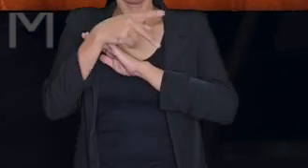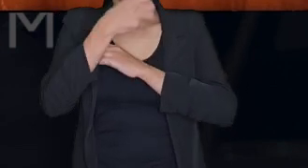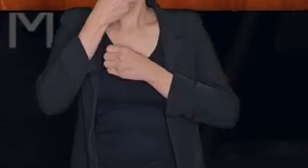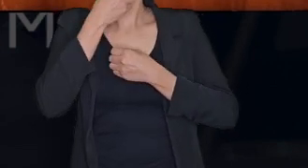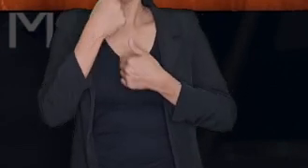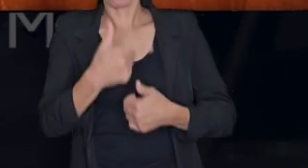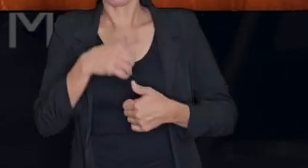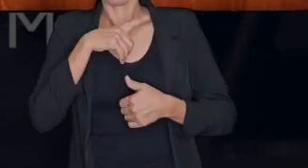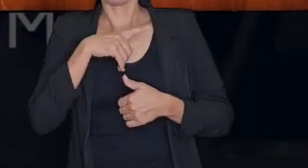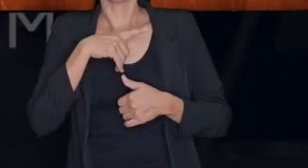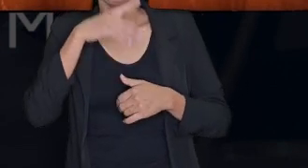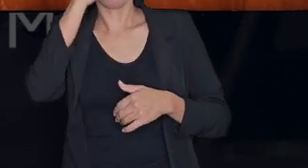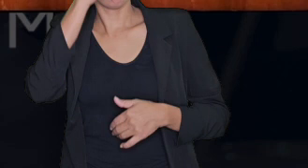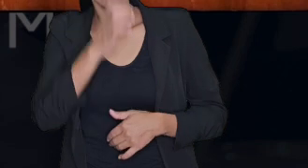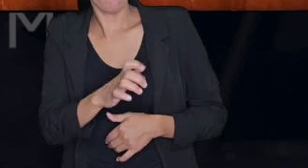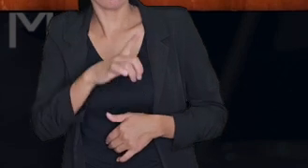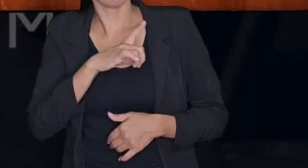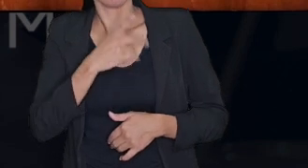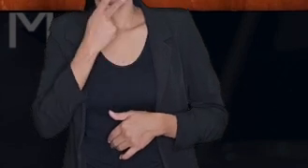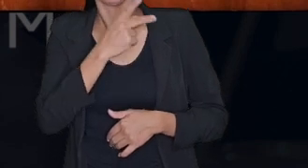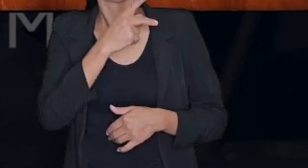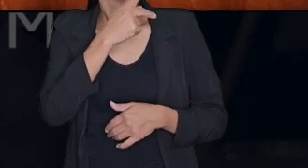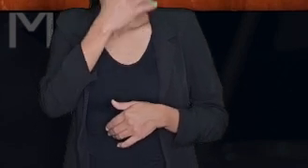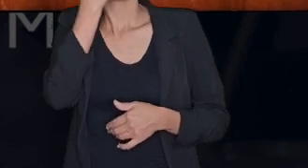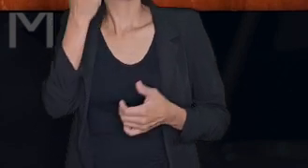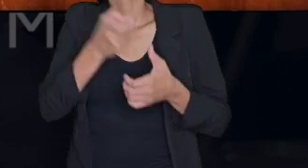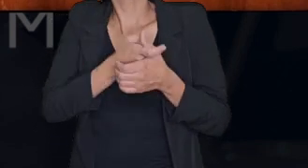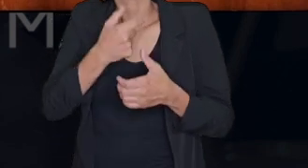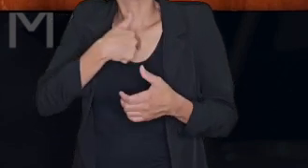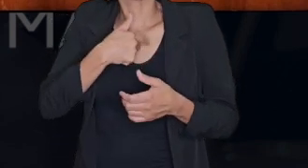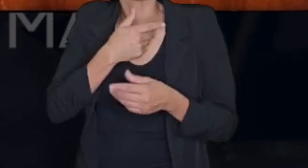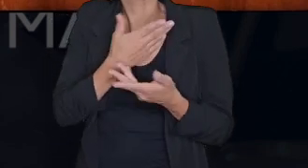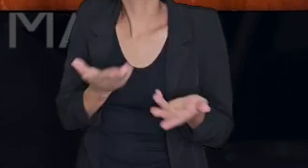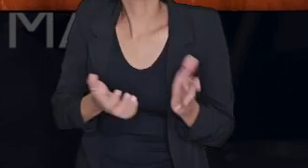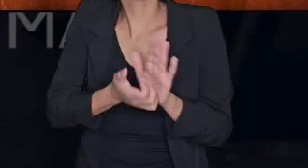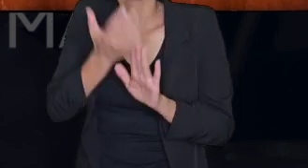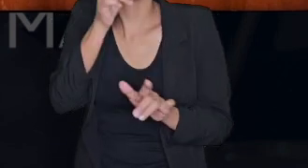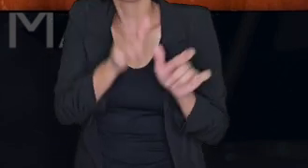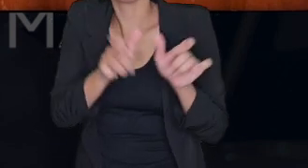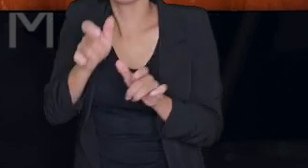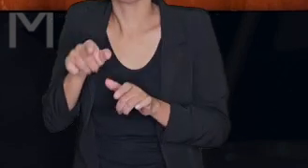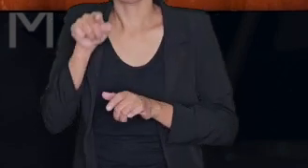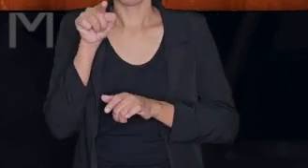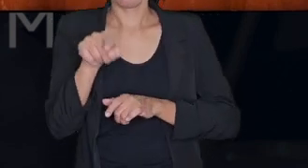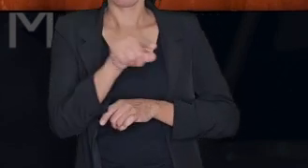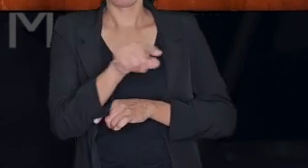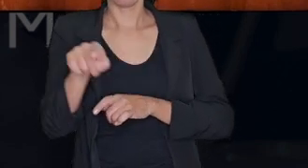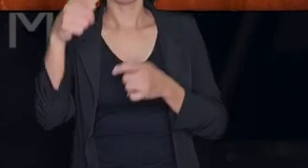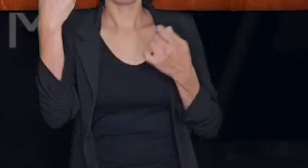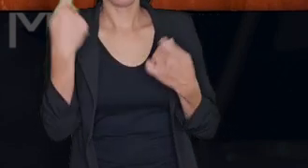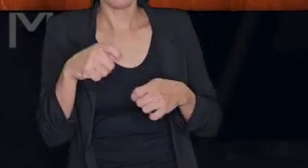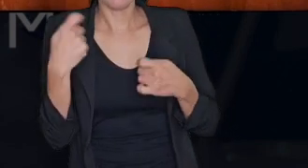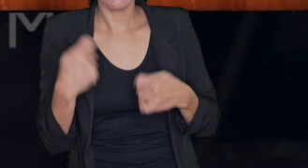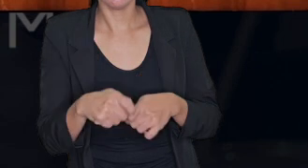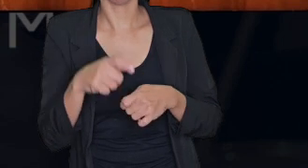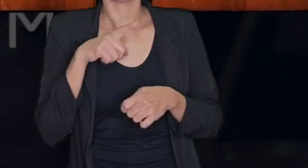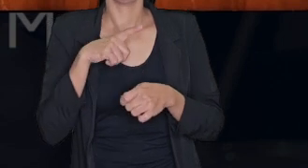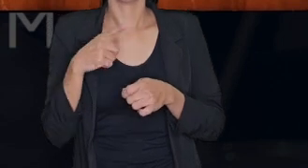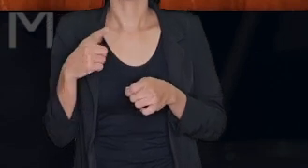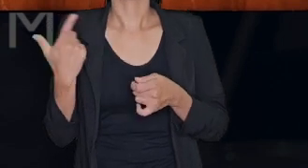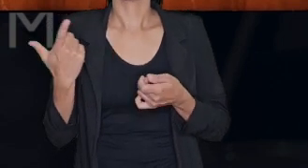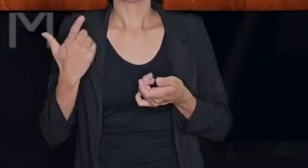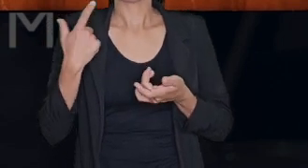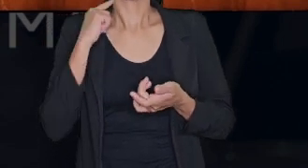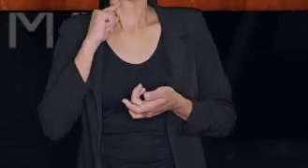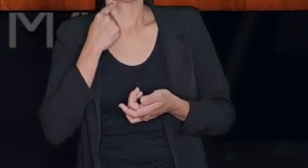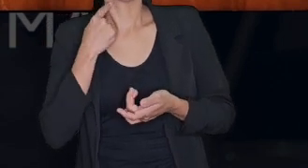Não cumpre ao Mairan, adquirente de boa-fé, perscrutar quem são os meus credores. São os meus credores é